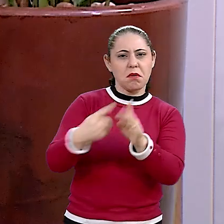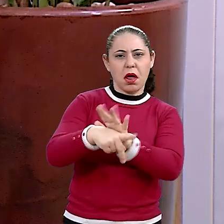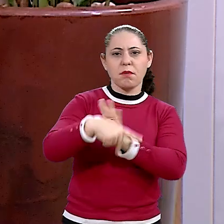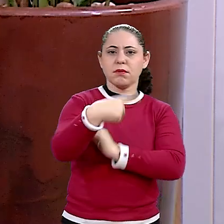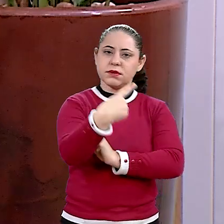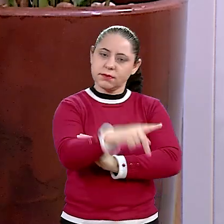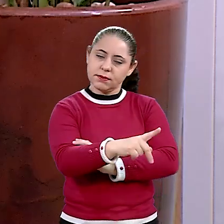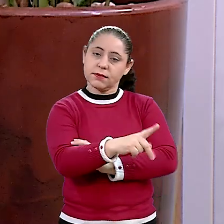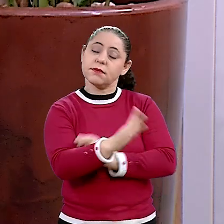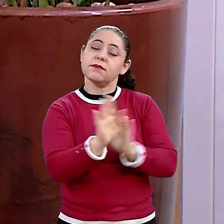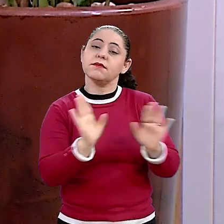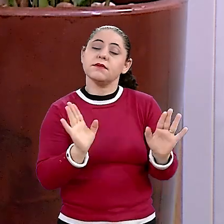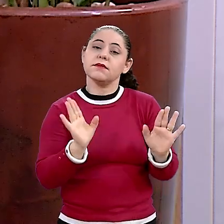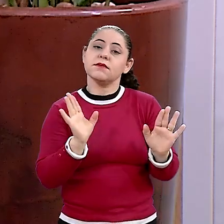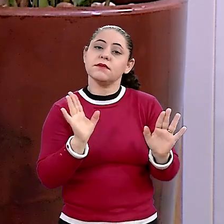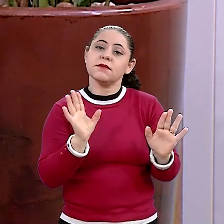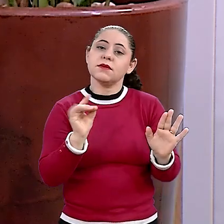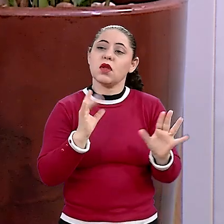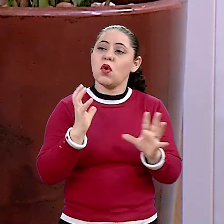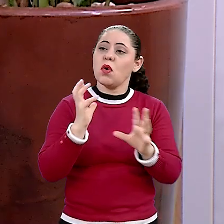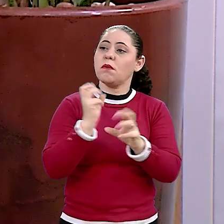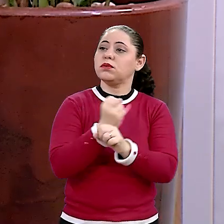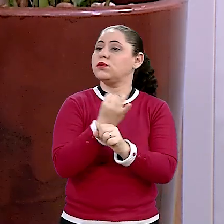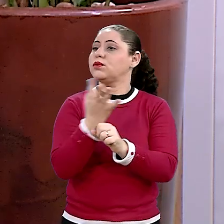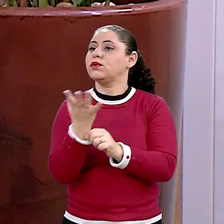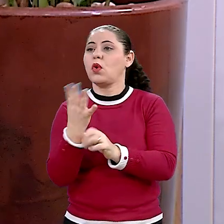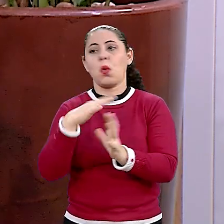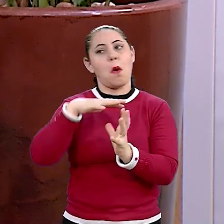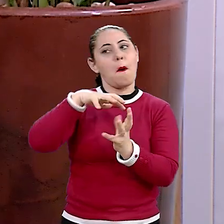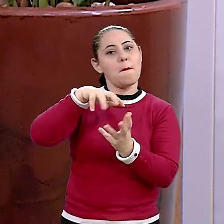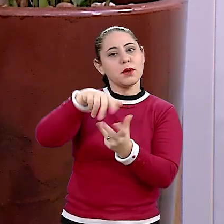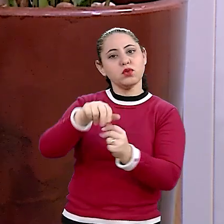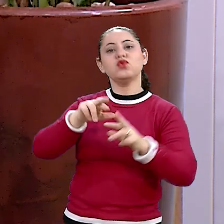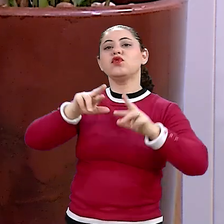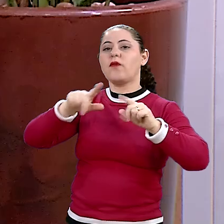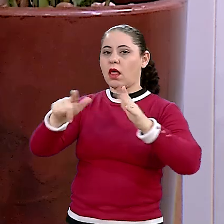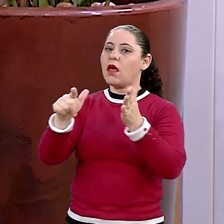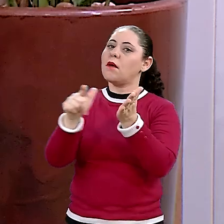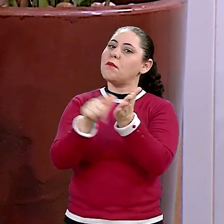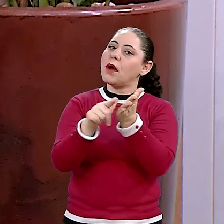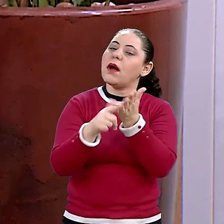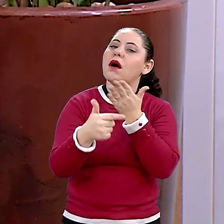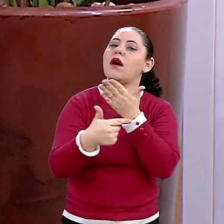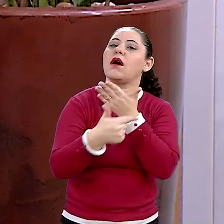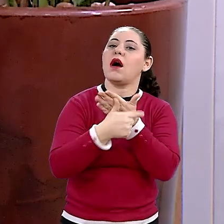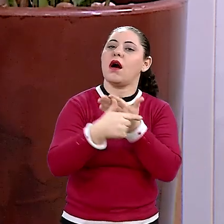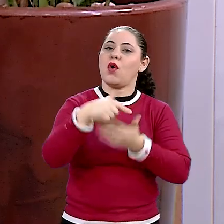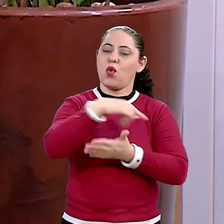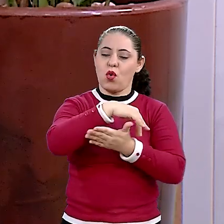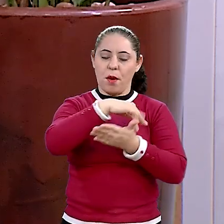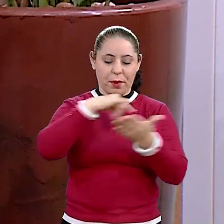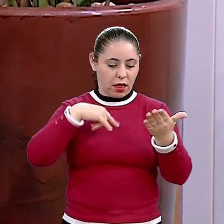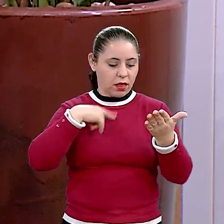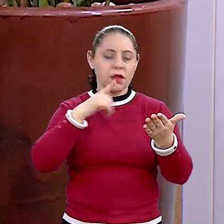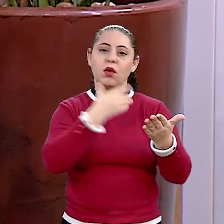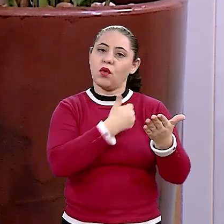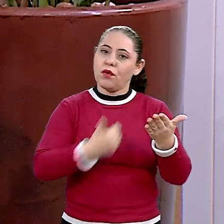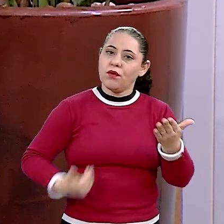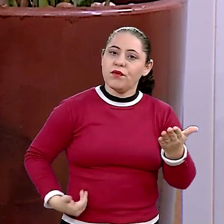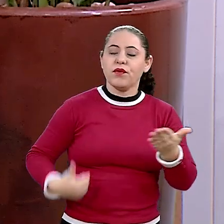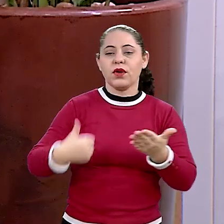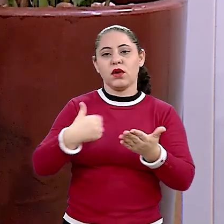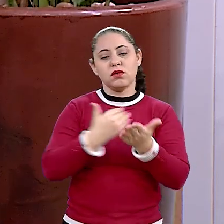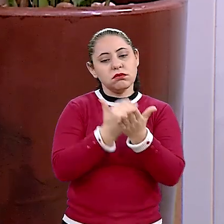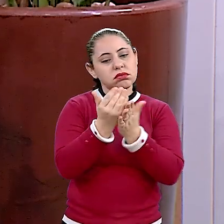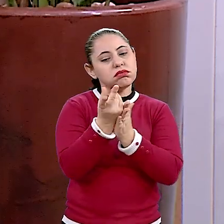para esse problema, que se pega no mundo inteiro, não foi feito assim, né? No mundo inteiro tem um papel dos governos